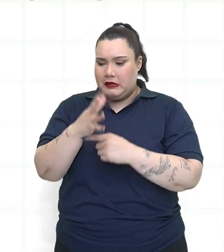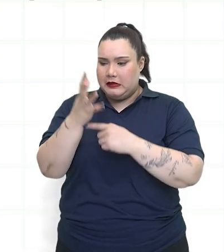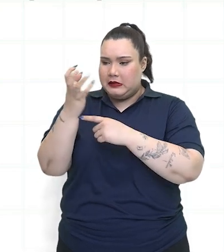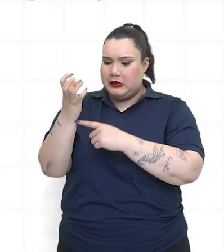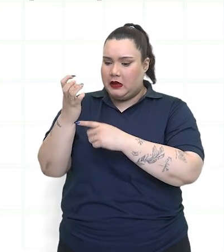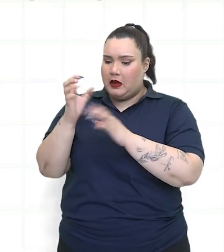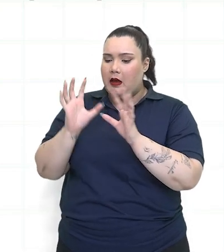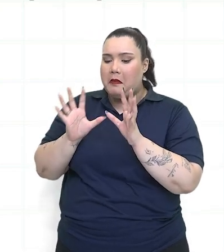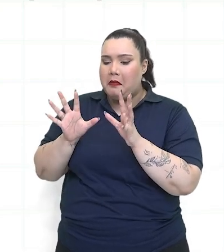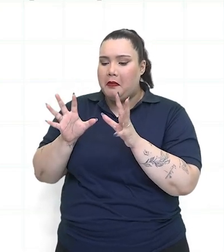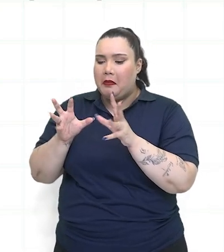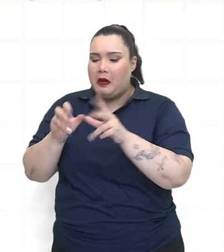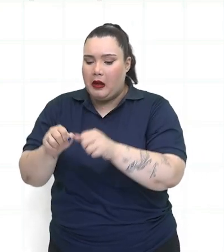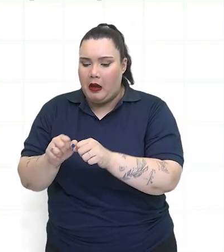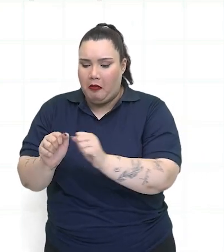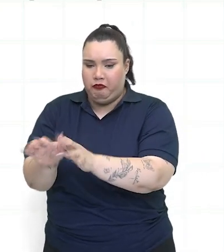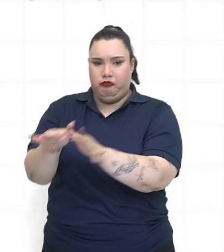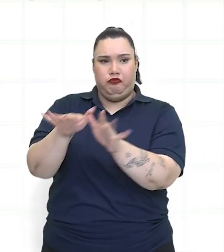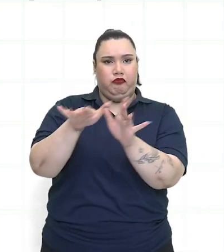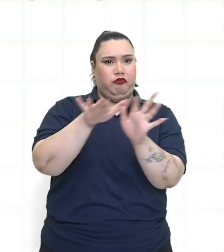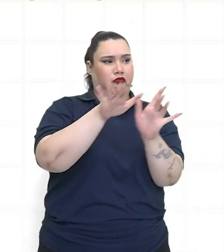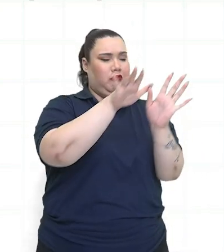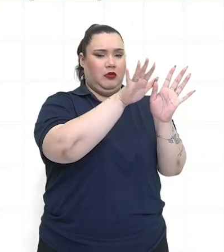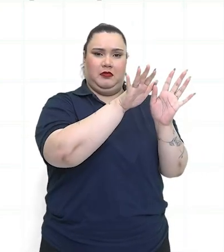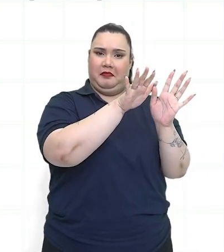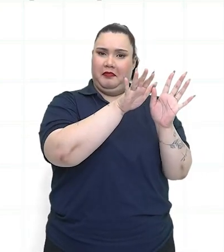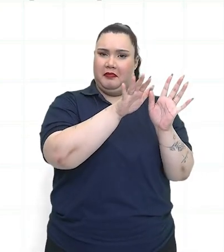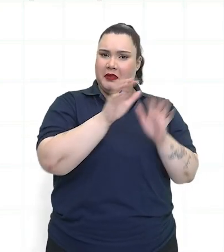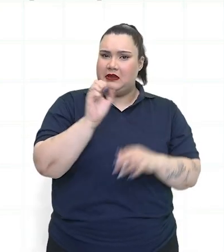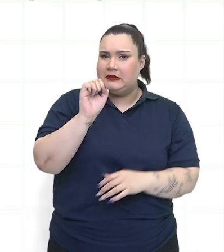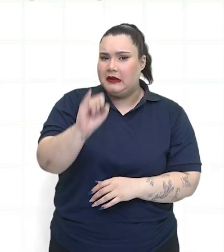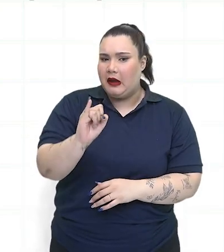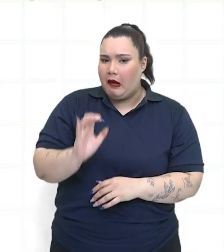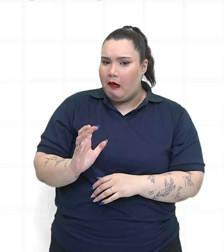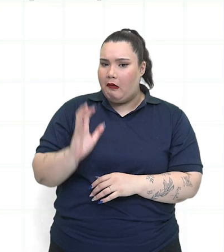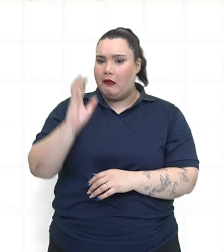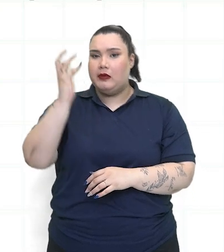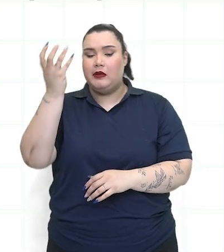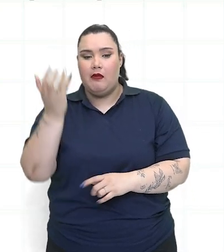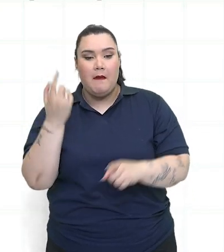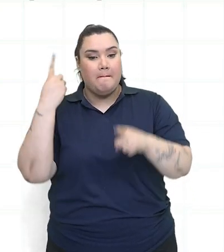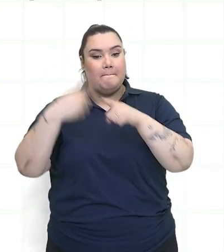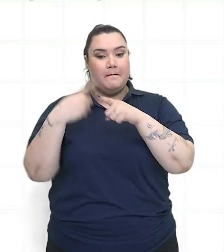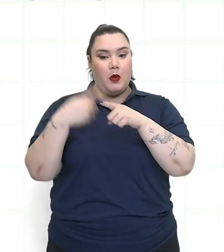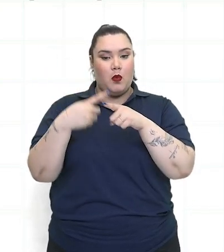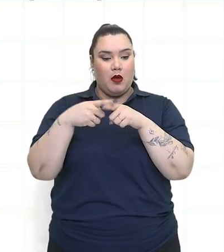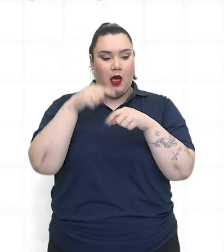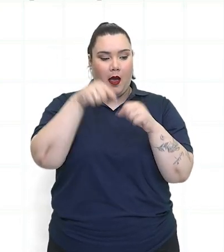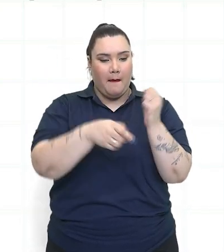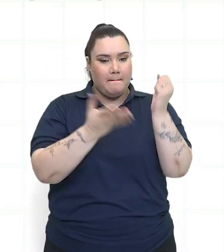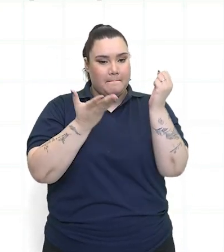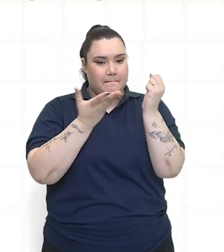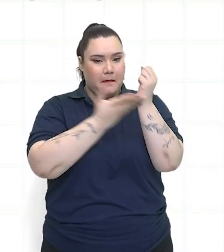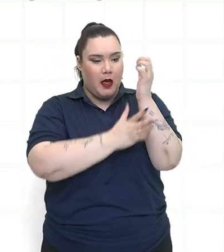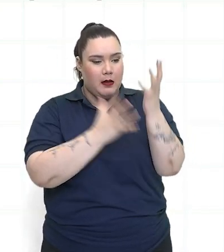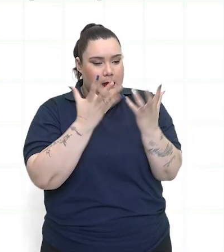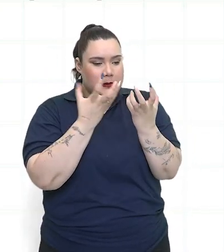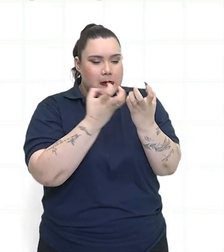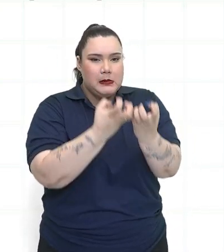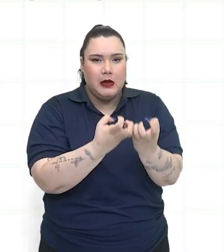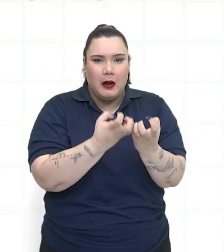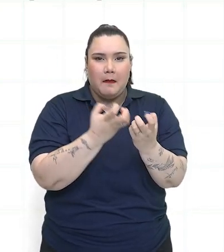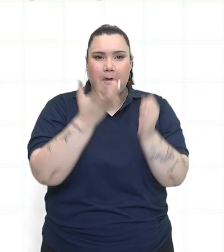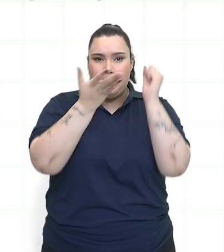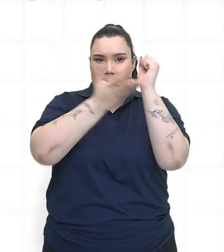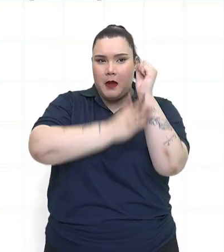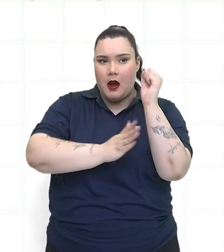virou bicho? Abriu asas e voou? Se isso aconteceu, é porque o graveto era um